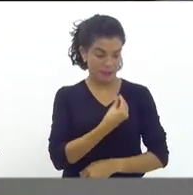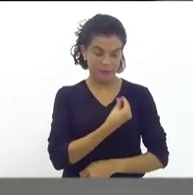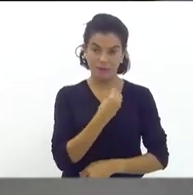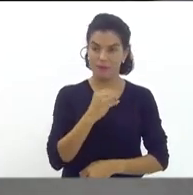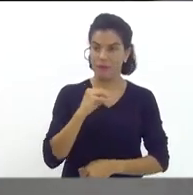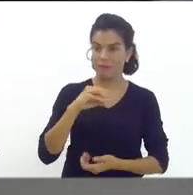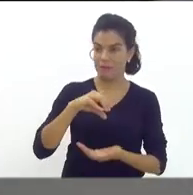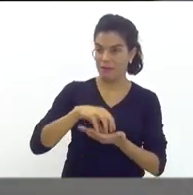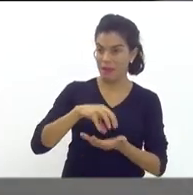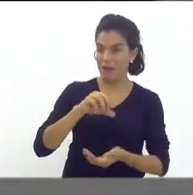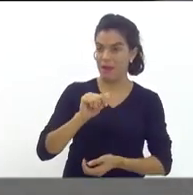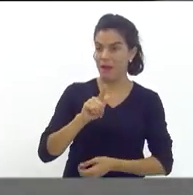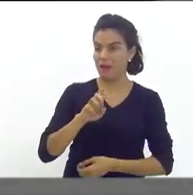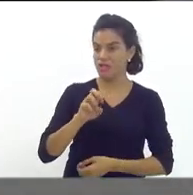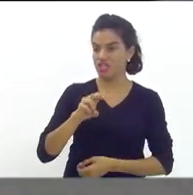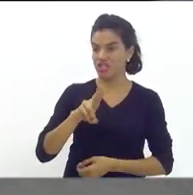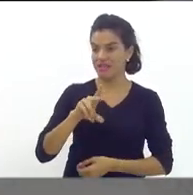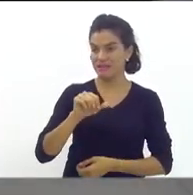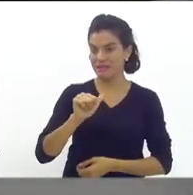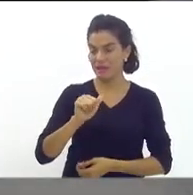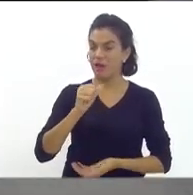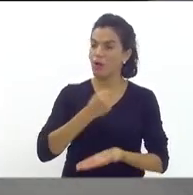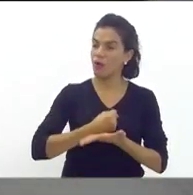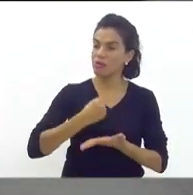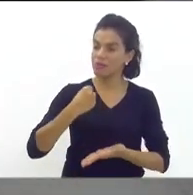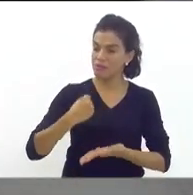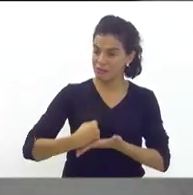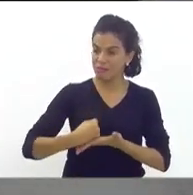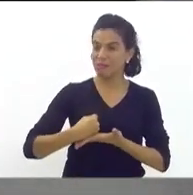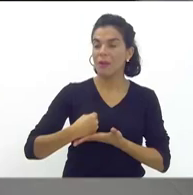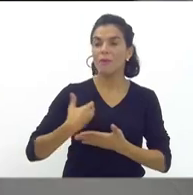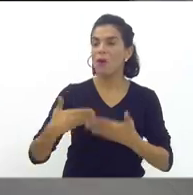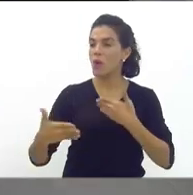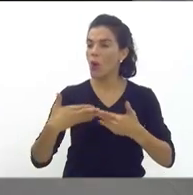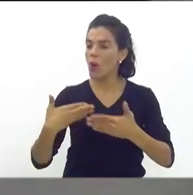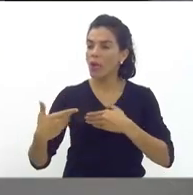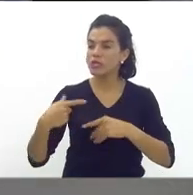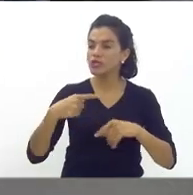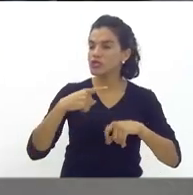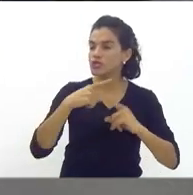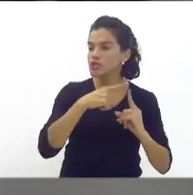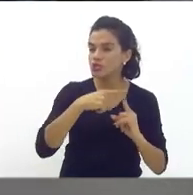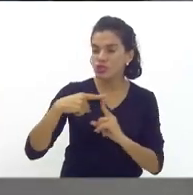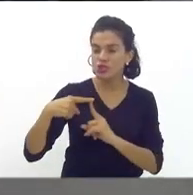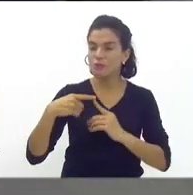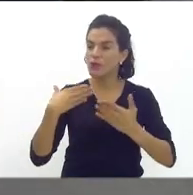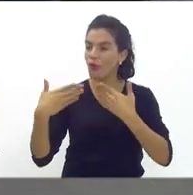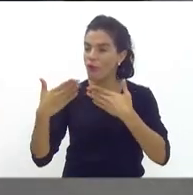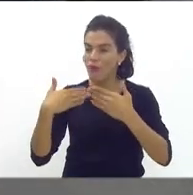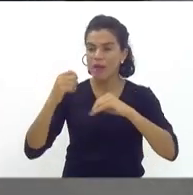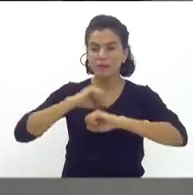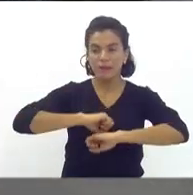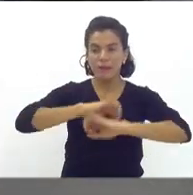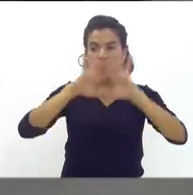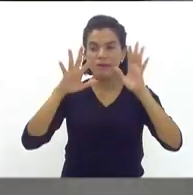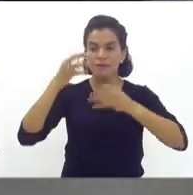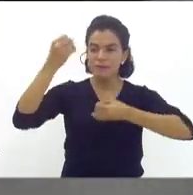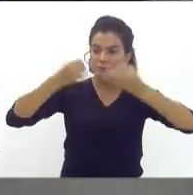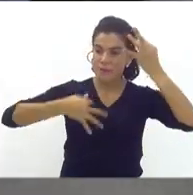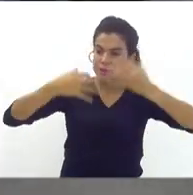reguladora ainda que é para qualquer tipo de esclarecimento a gente vai se fazer presente hoje eu eu